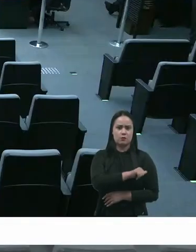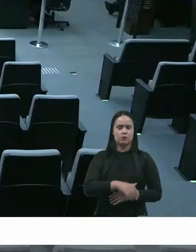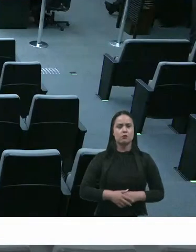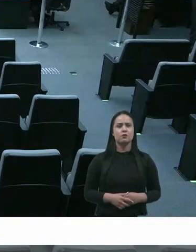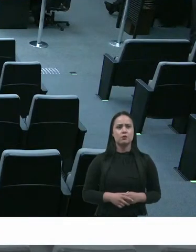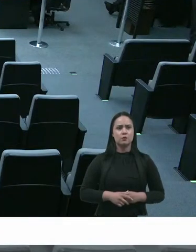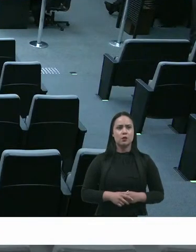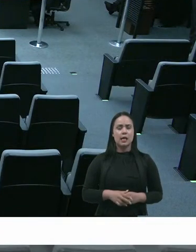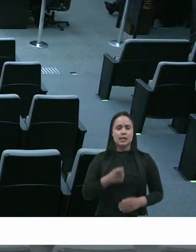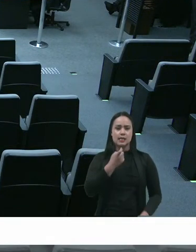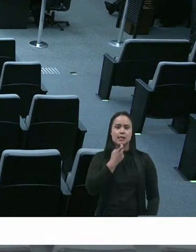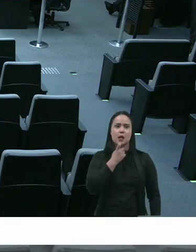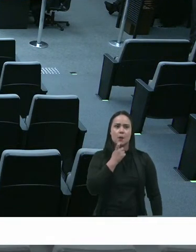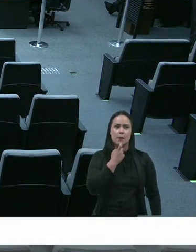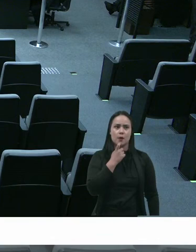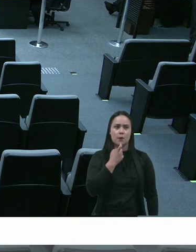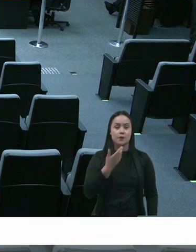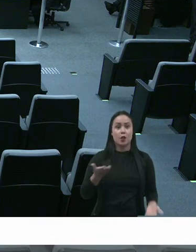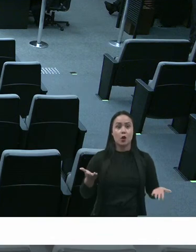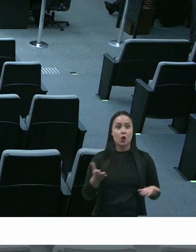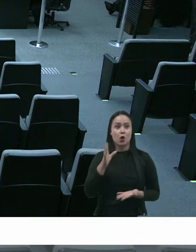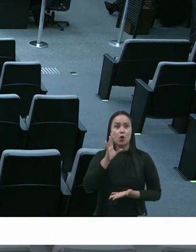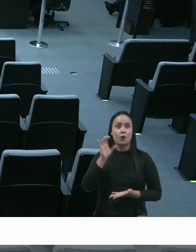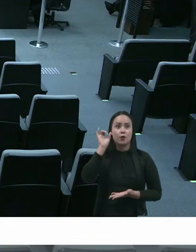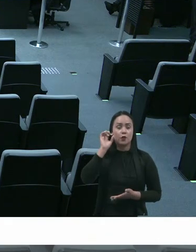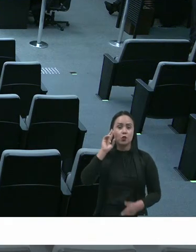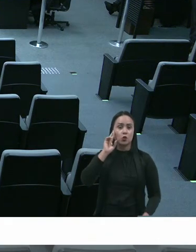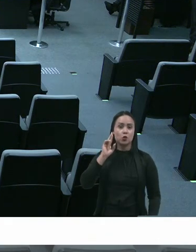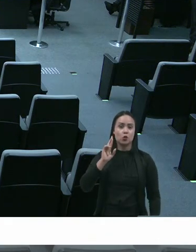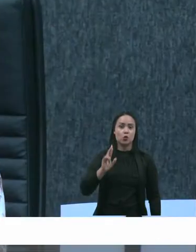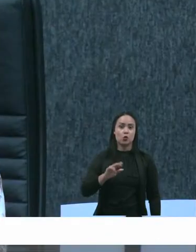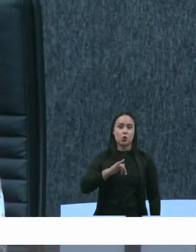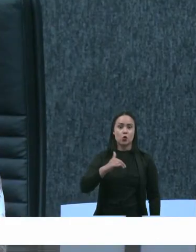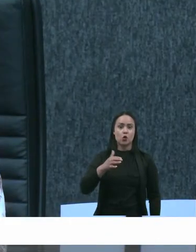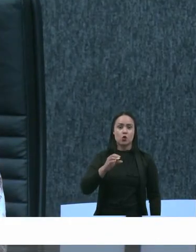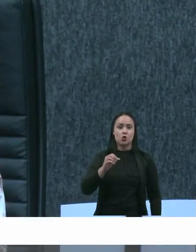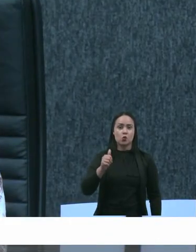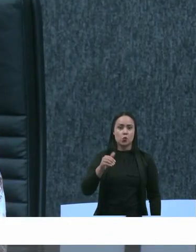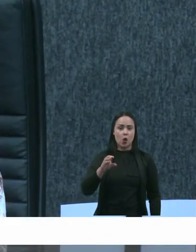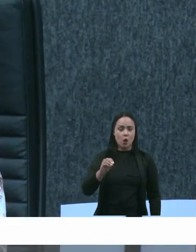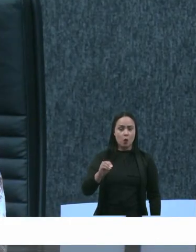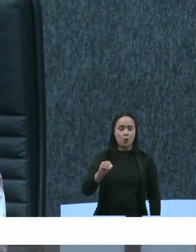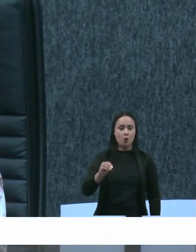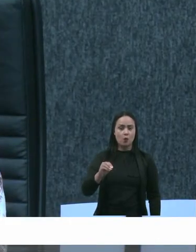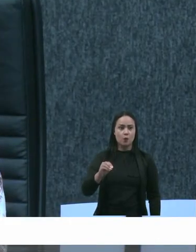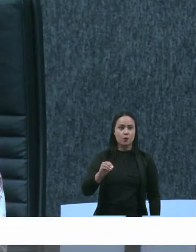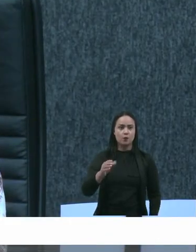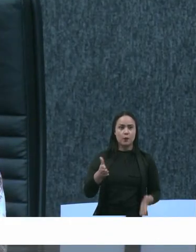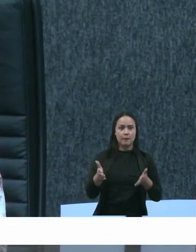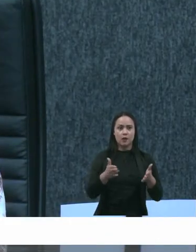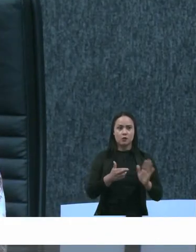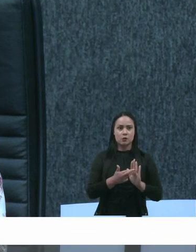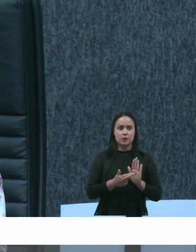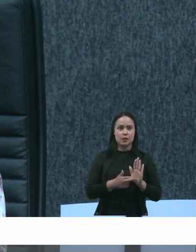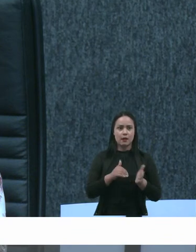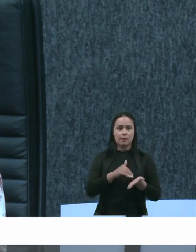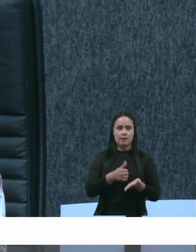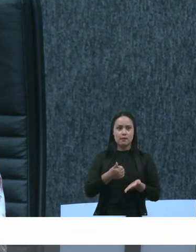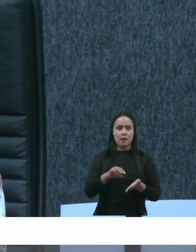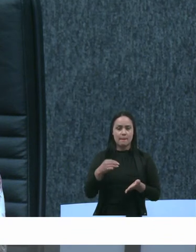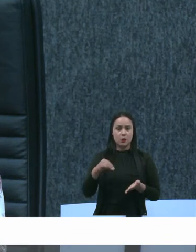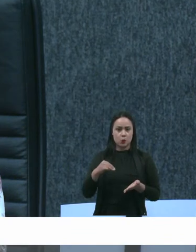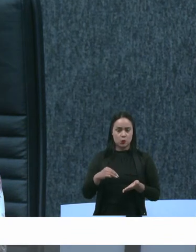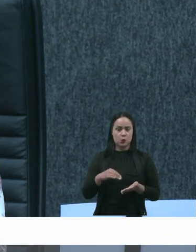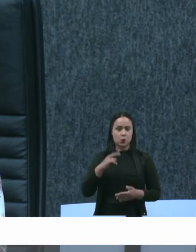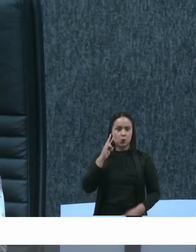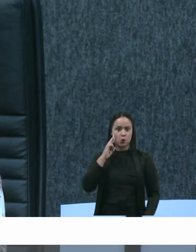Ministro Salomão, vamos ouvir então o doutor João Francisco Neto, no prazo regimental de até 10 minutos,